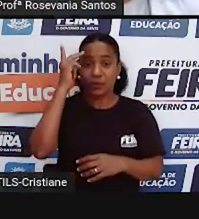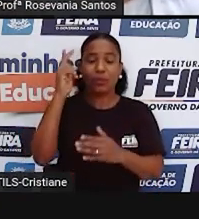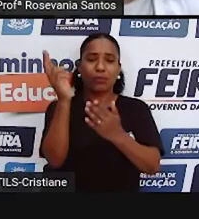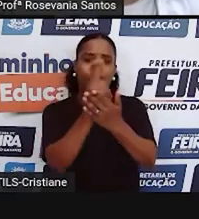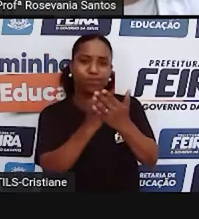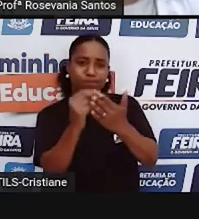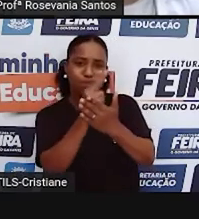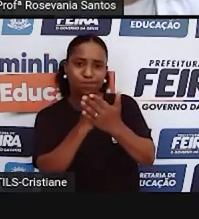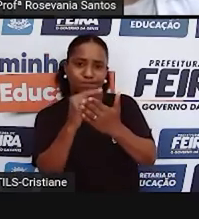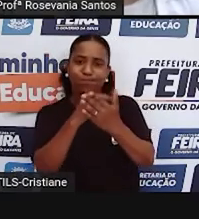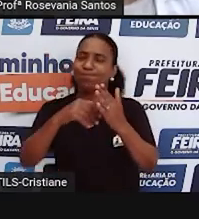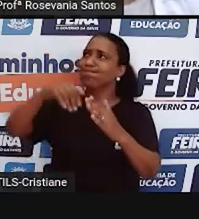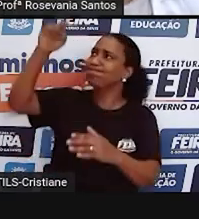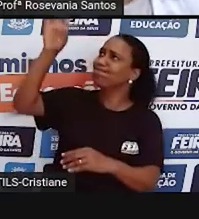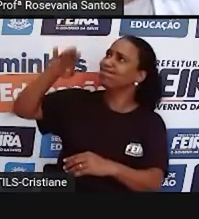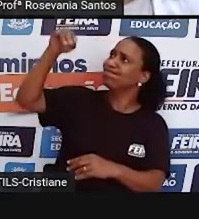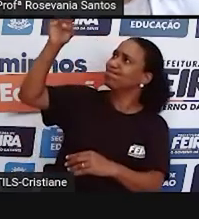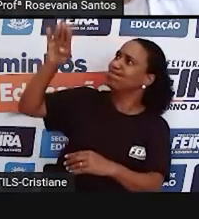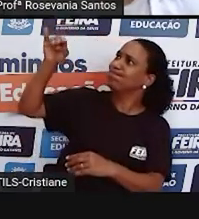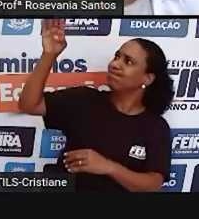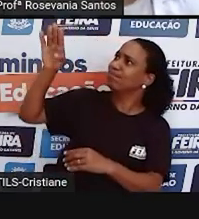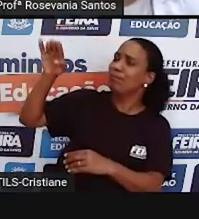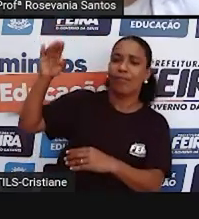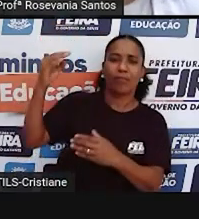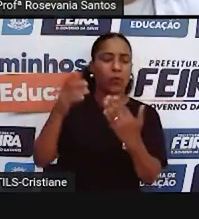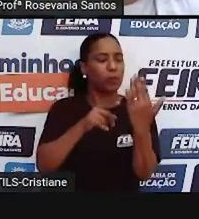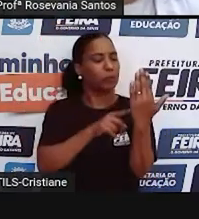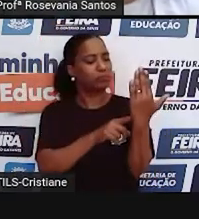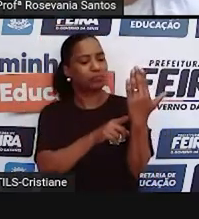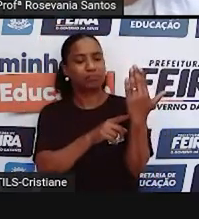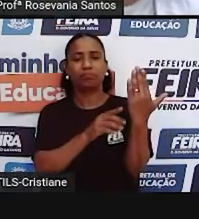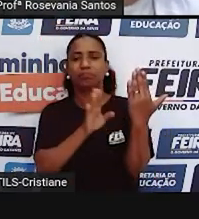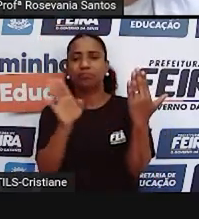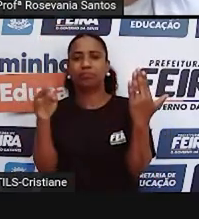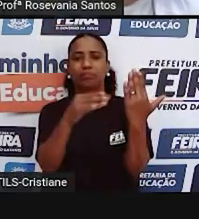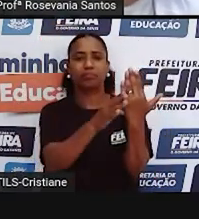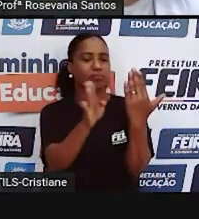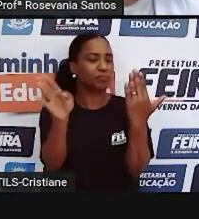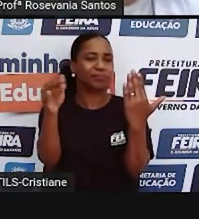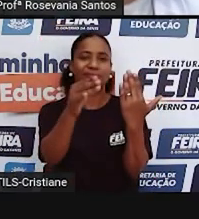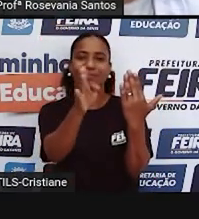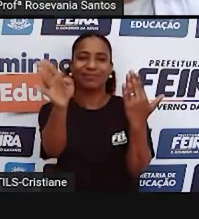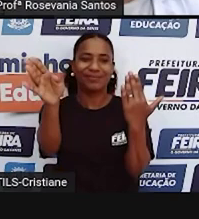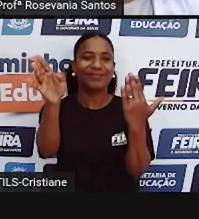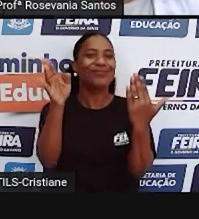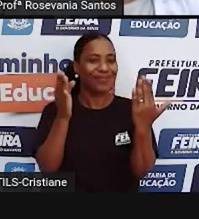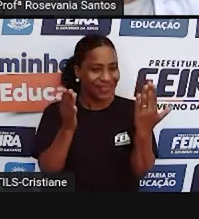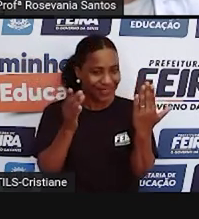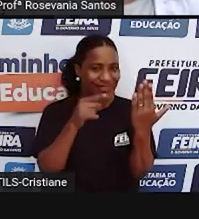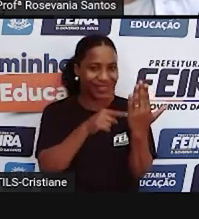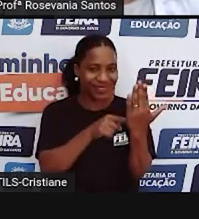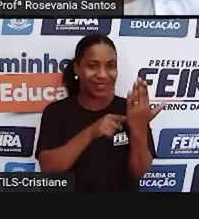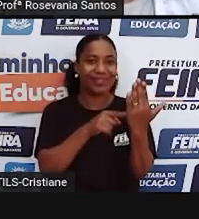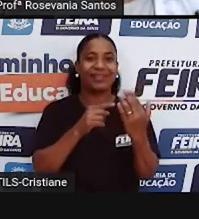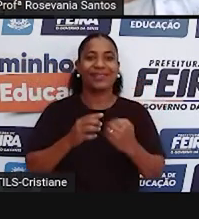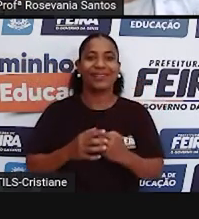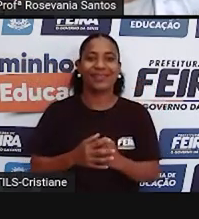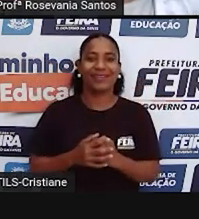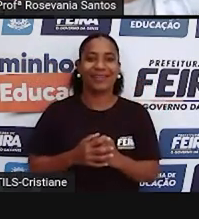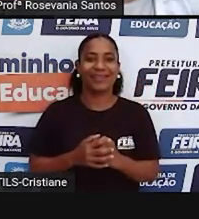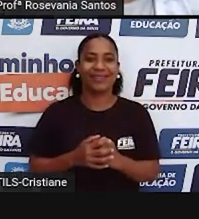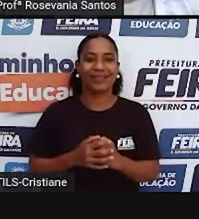fazendo um mapinha de como se chegar lá naquele local onde a gente está. Então, né,